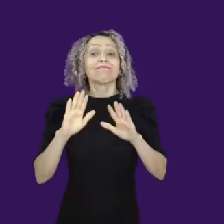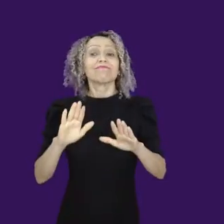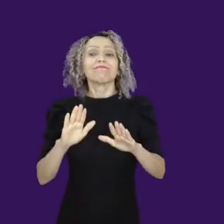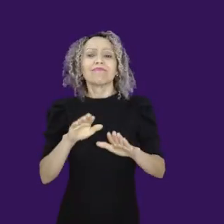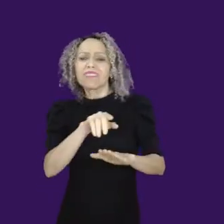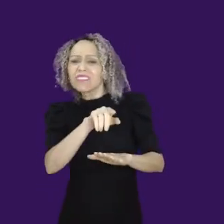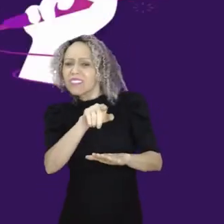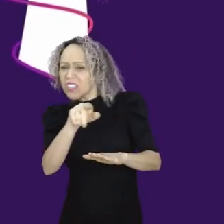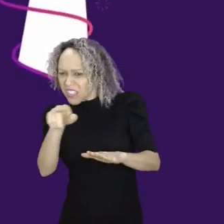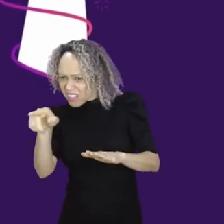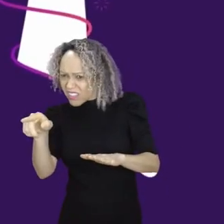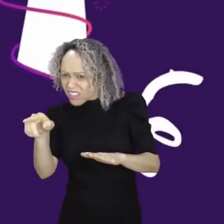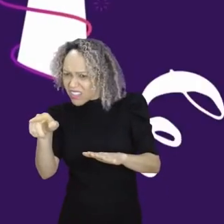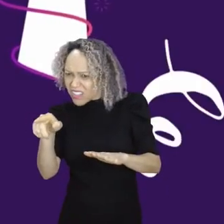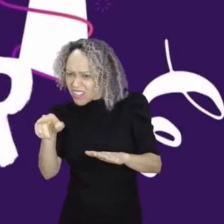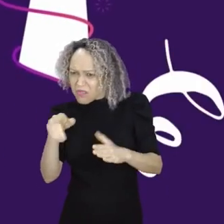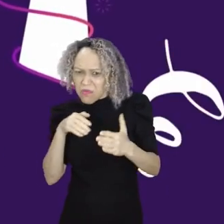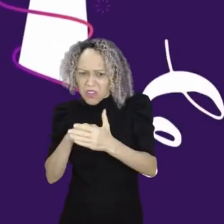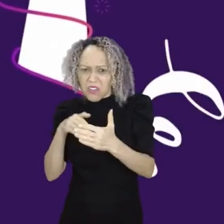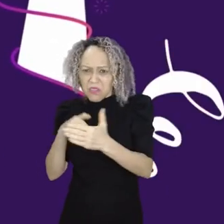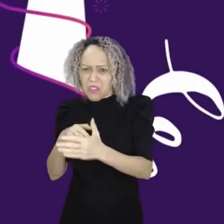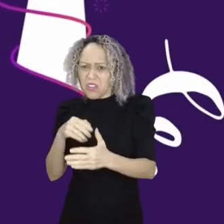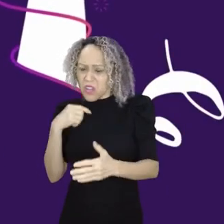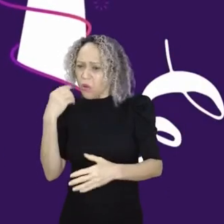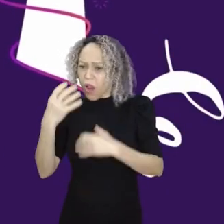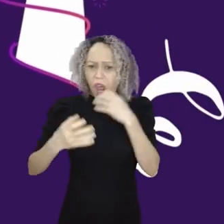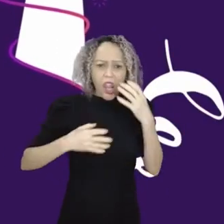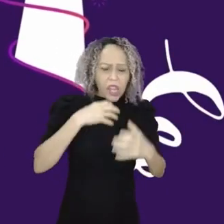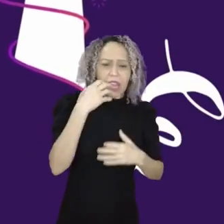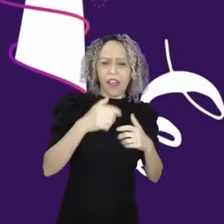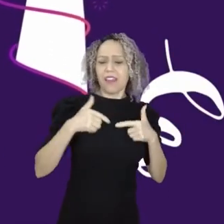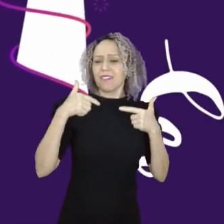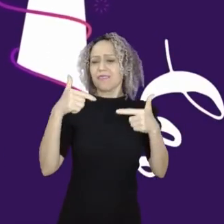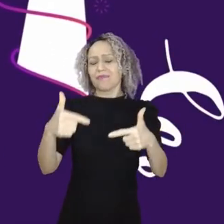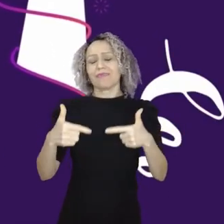Ninguém vai me impedir de cantar e lutar.